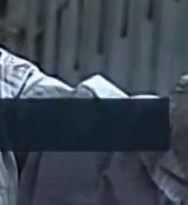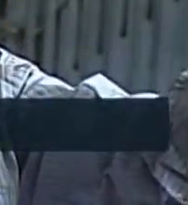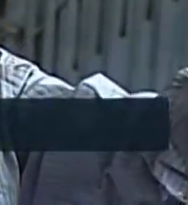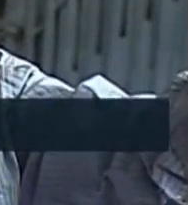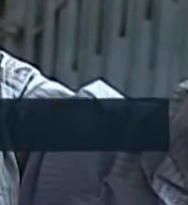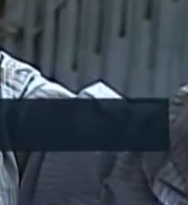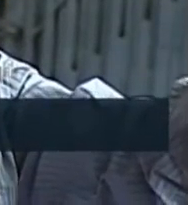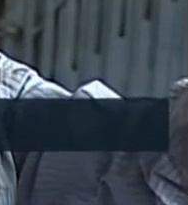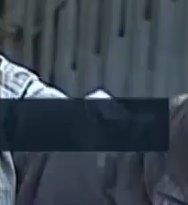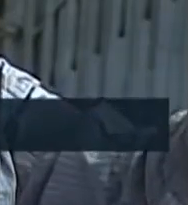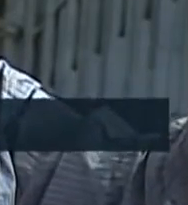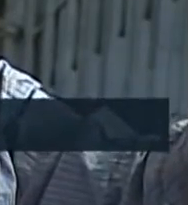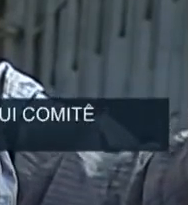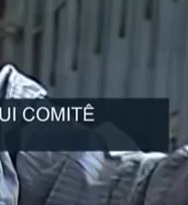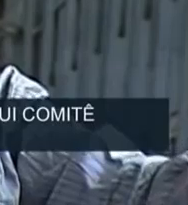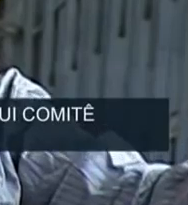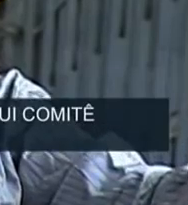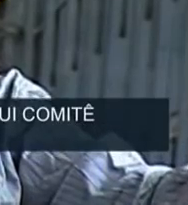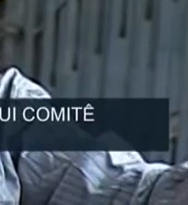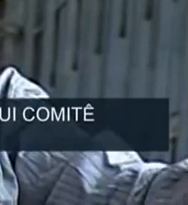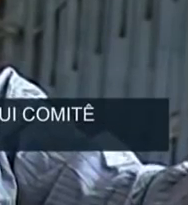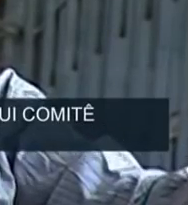claro. O cacique Raoni